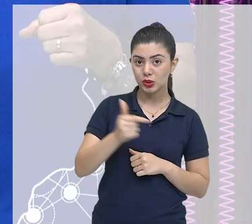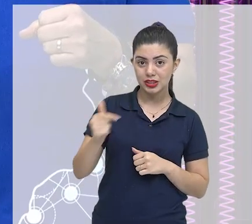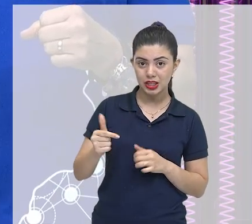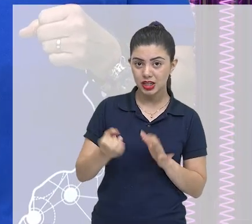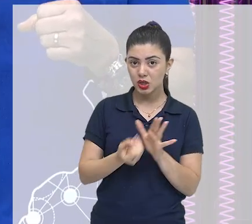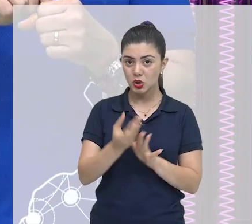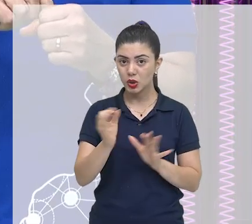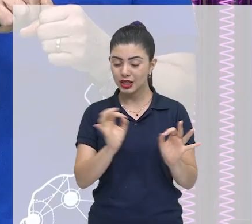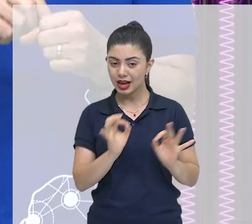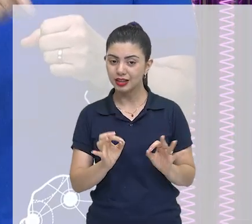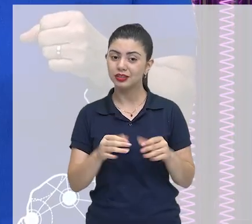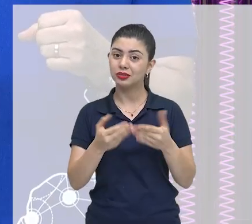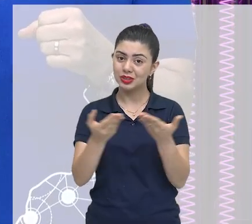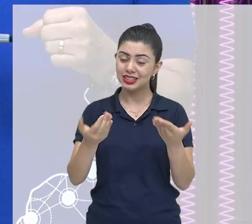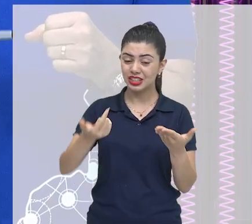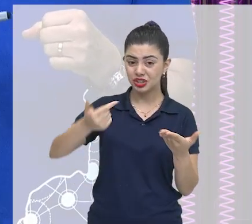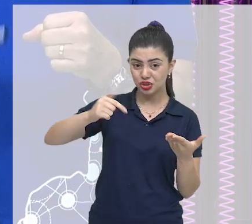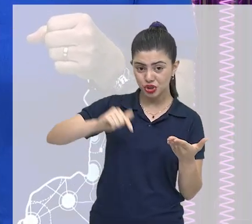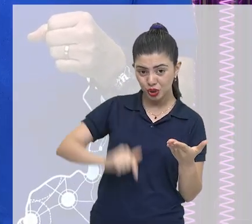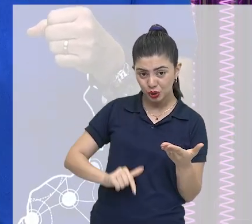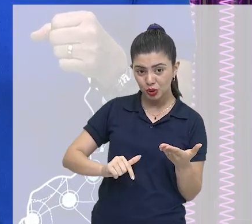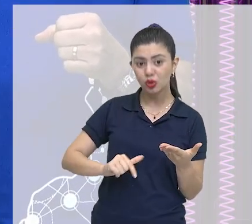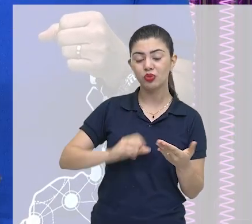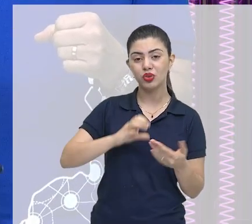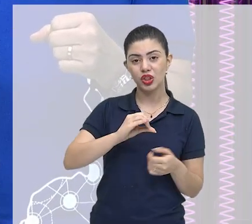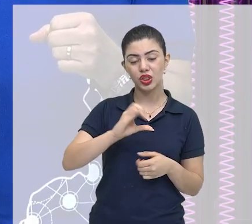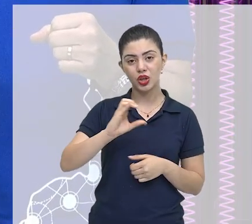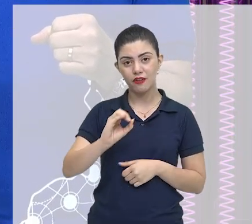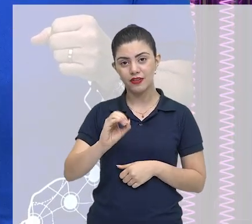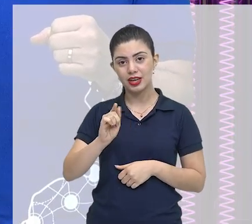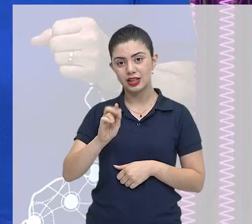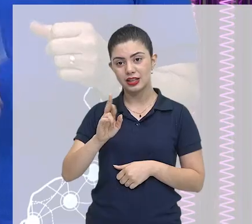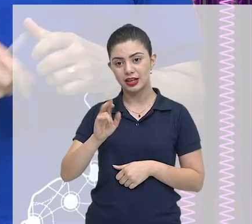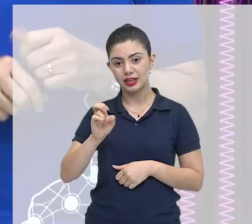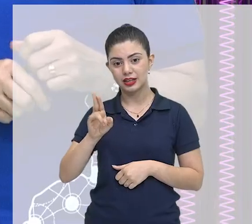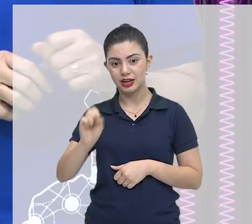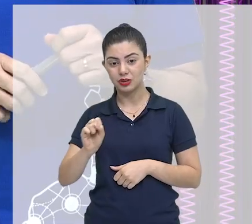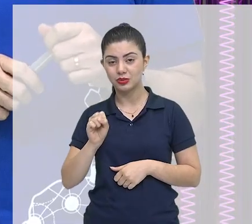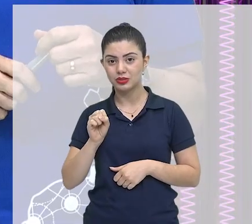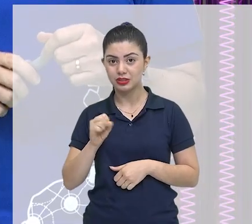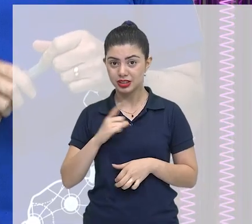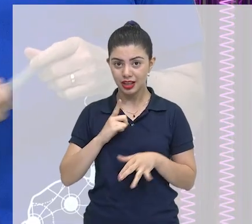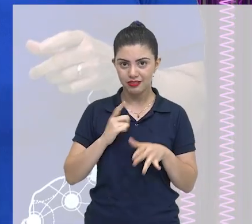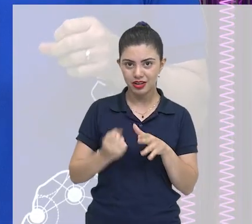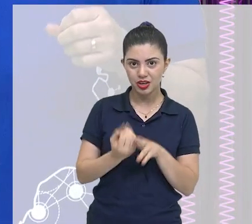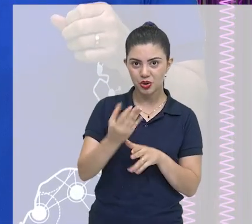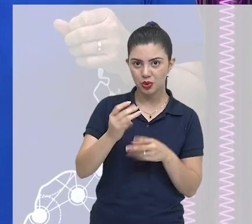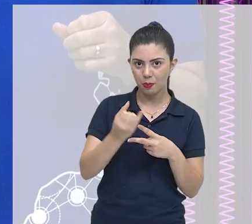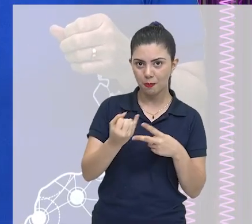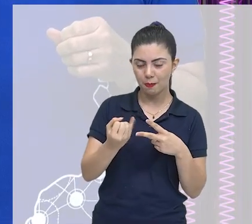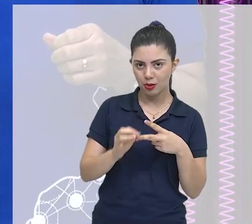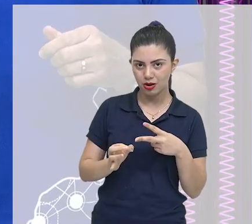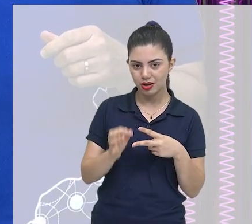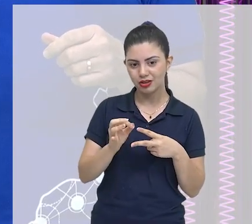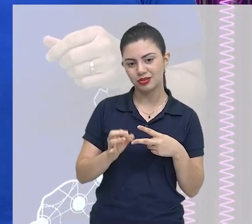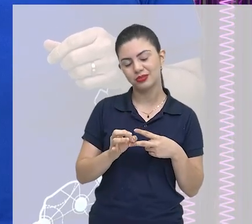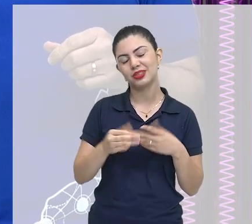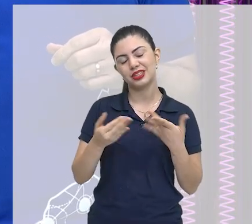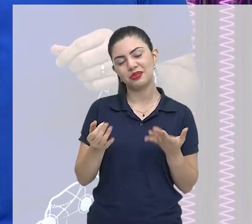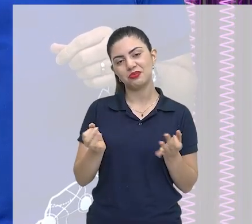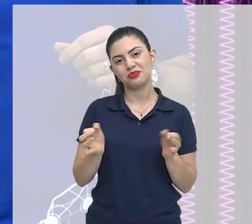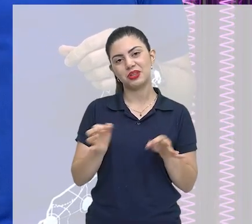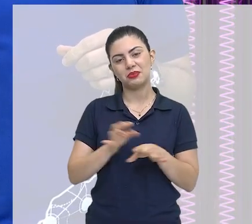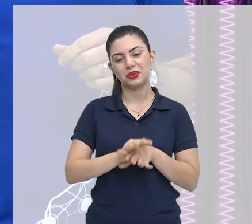volta, gira mais 90. Se formou, se sim, fim. Beleza? Então, vamos ver